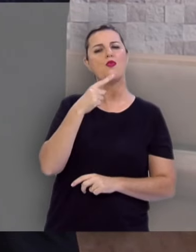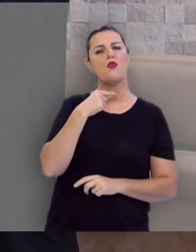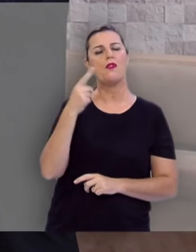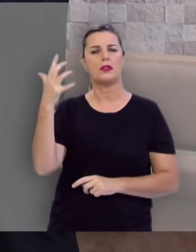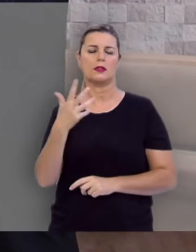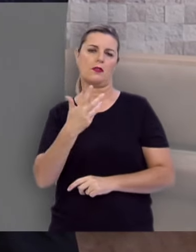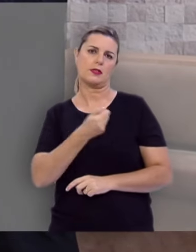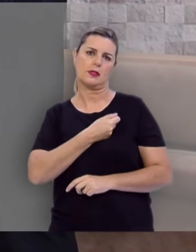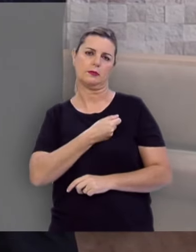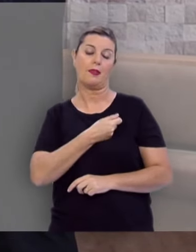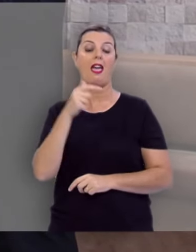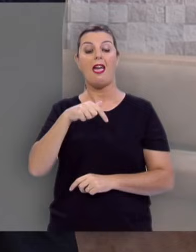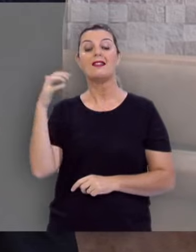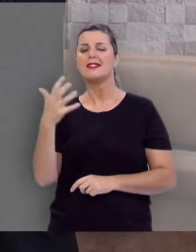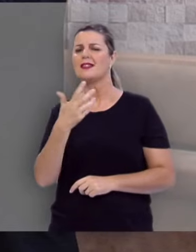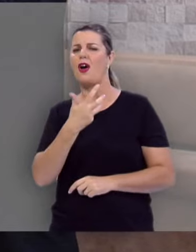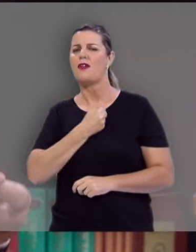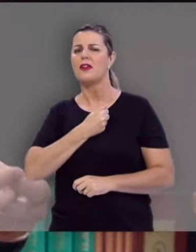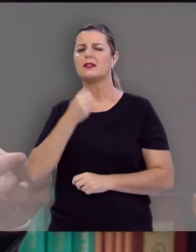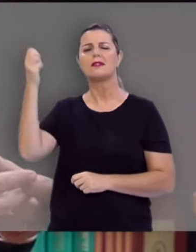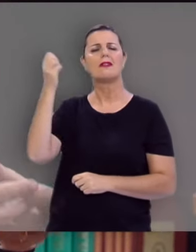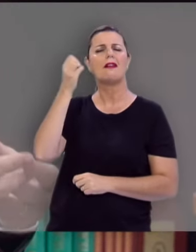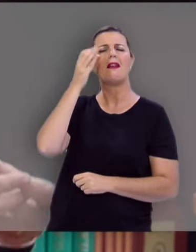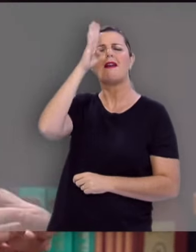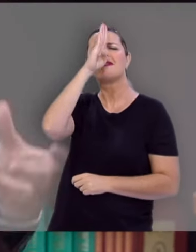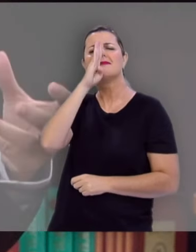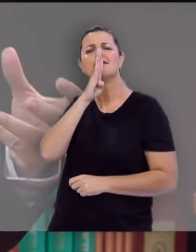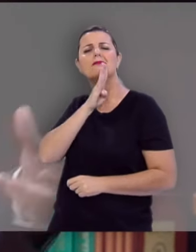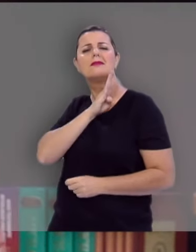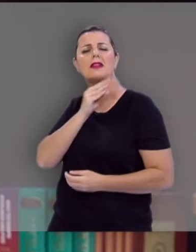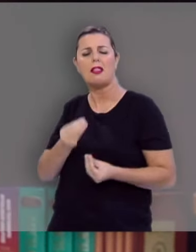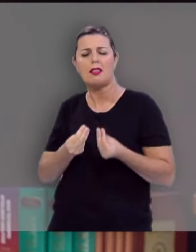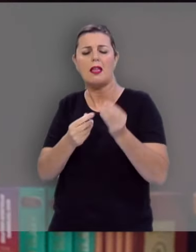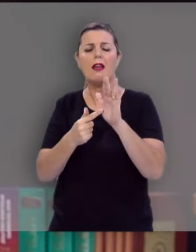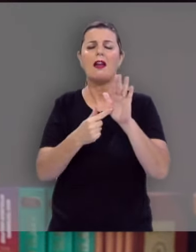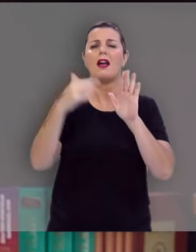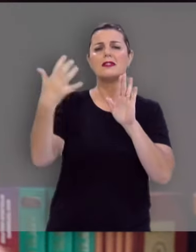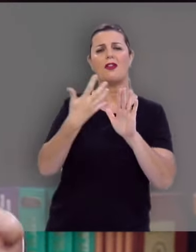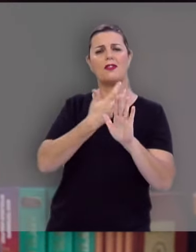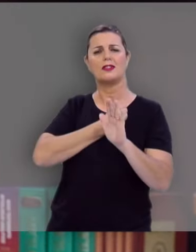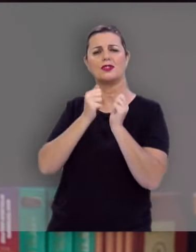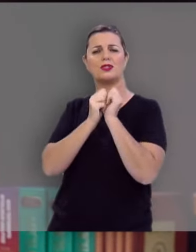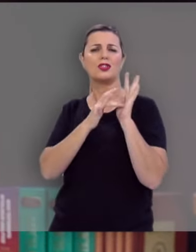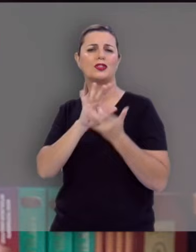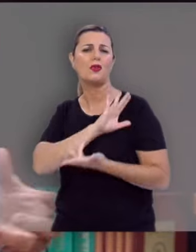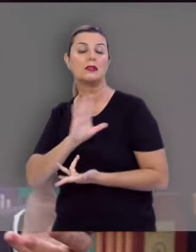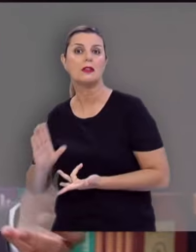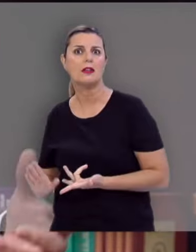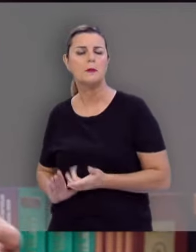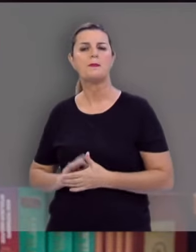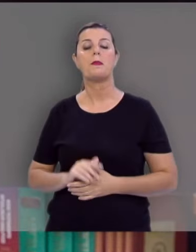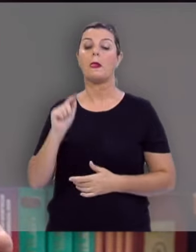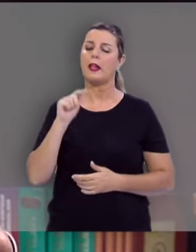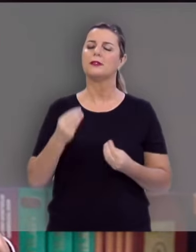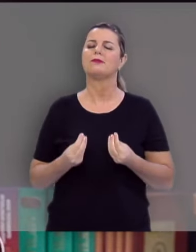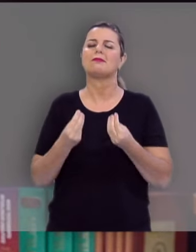da salvação. E essa salvação graciosamente apontando para o nosso Redentor, Cristo Jesus. E isso,